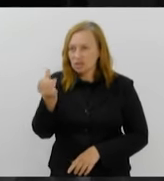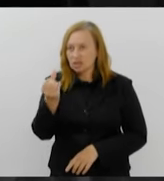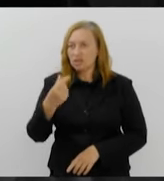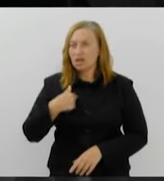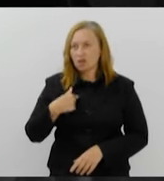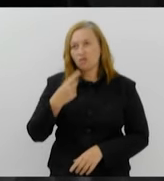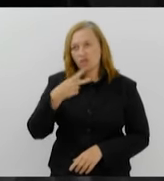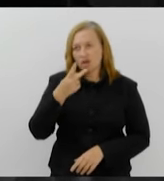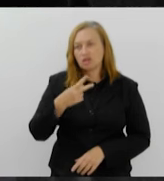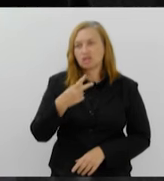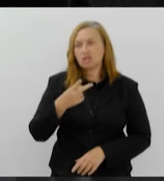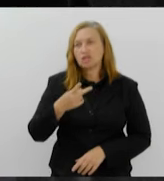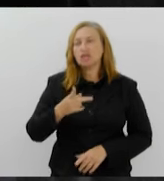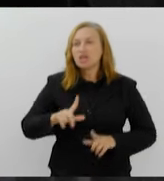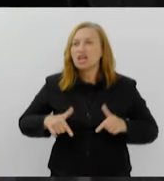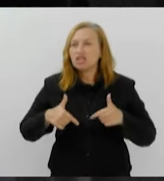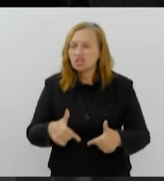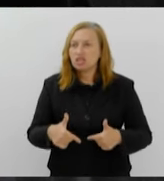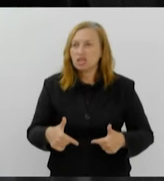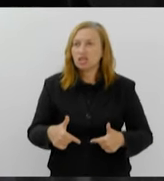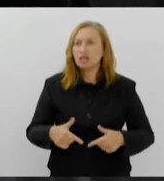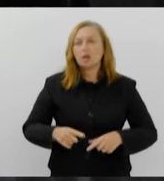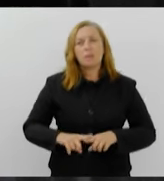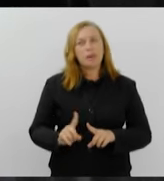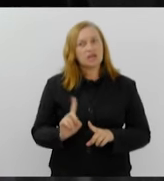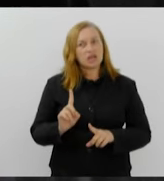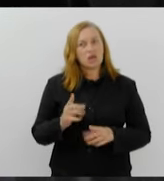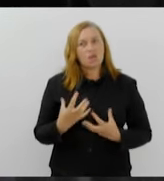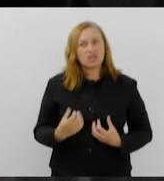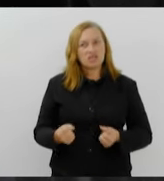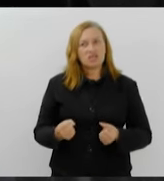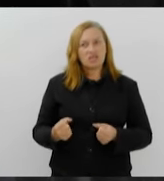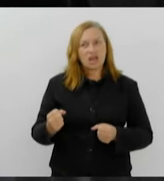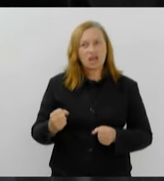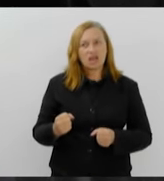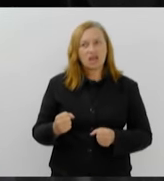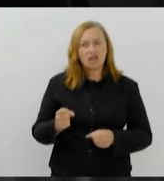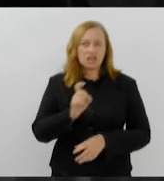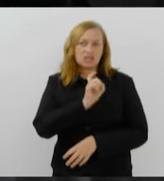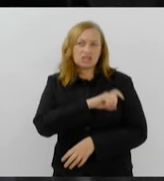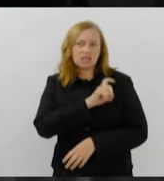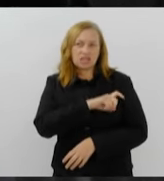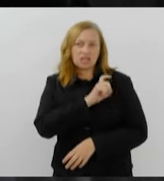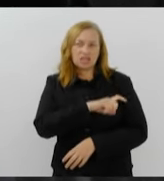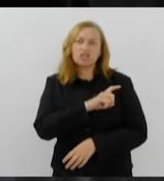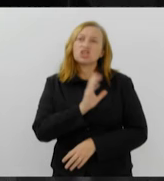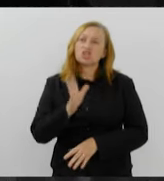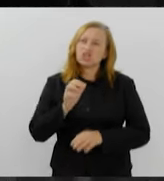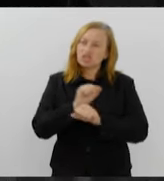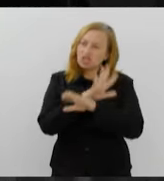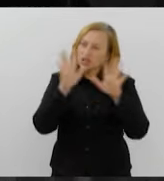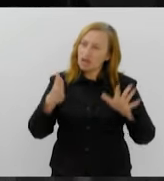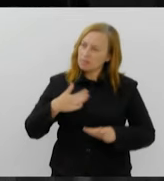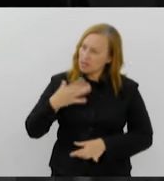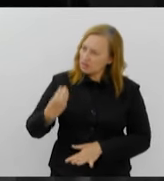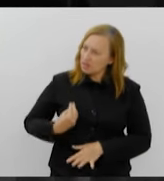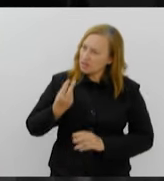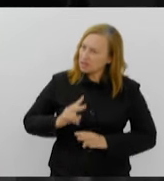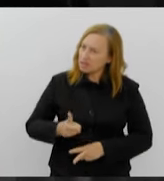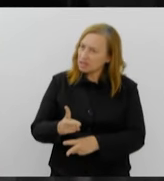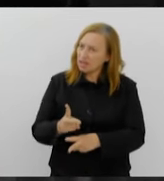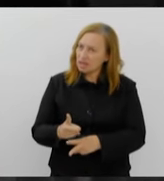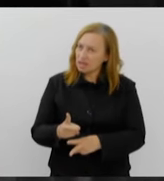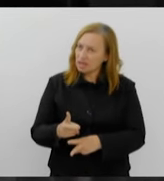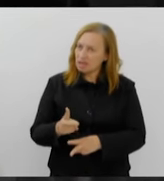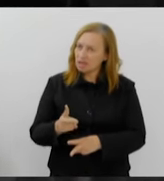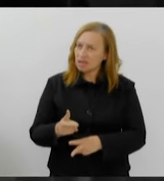papel e farei com maestria agora eu não vou admitir covardia colocando Claro desde já que a minha vida segue ameaçada